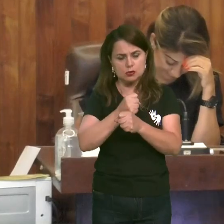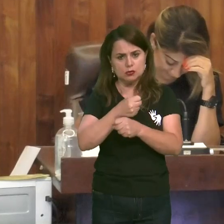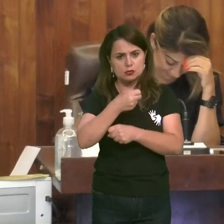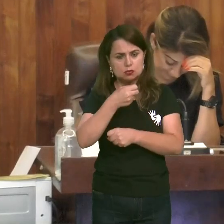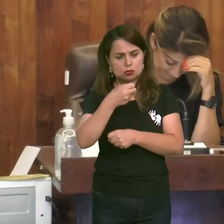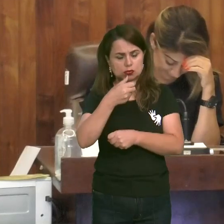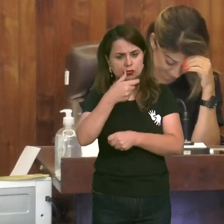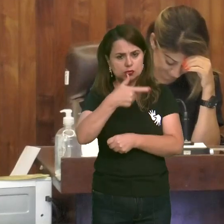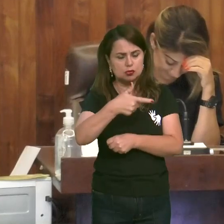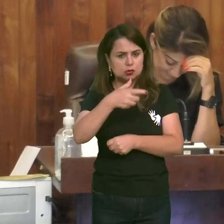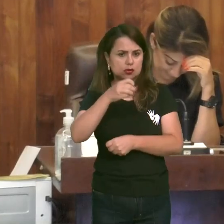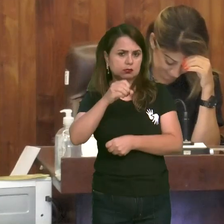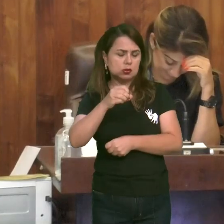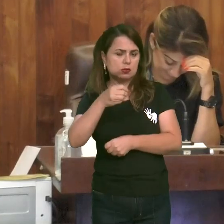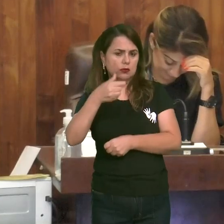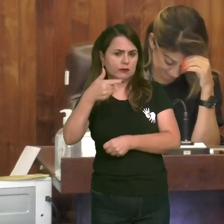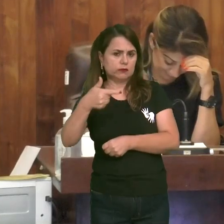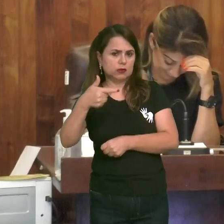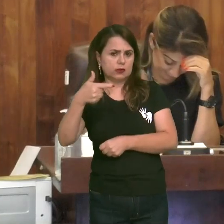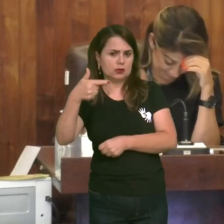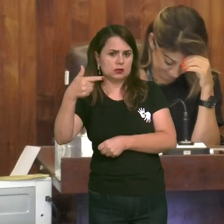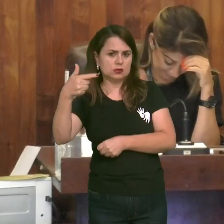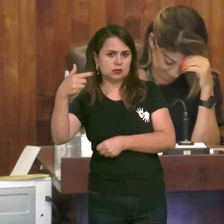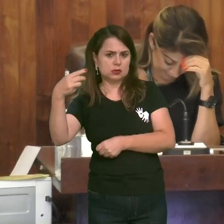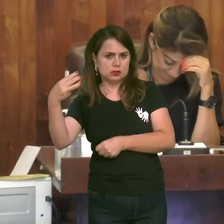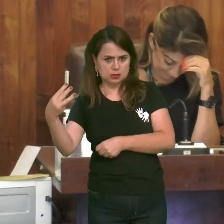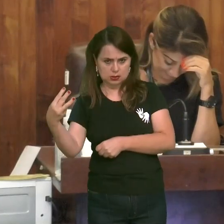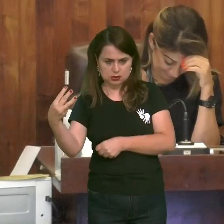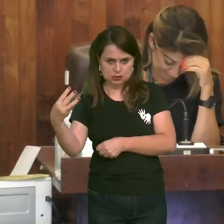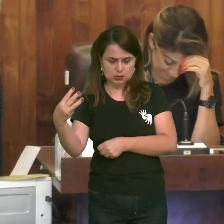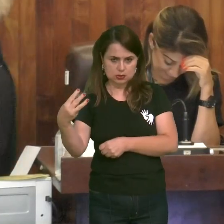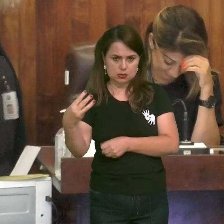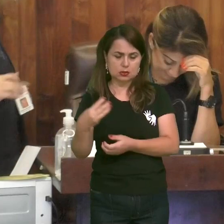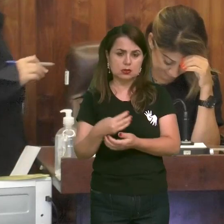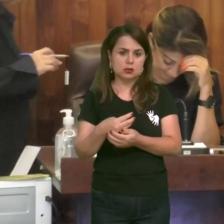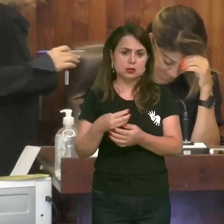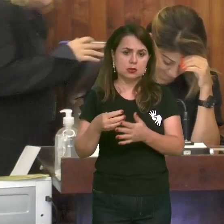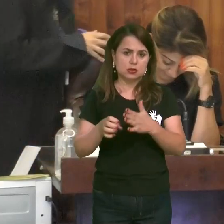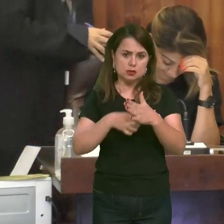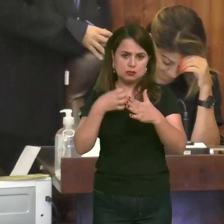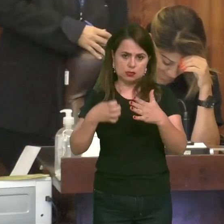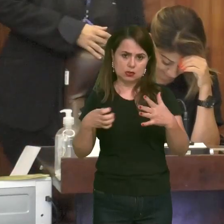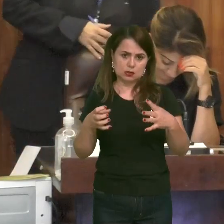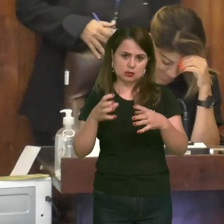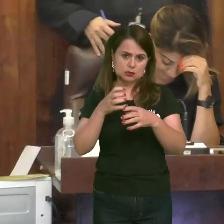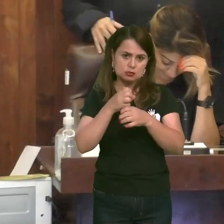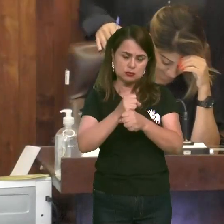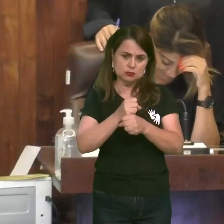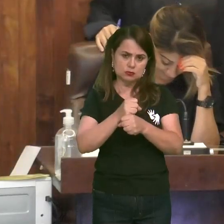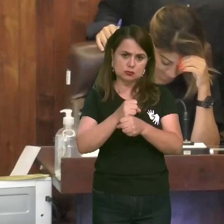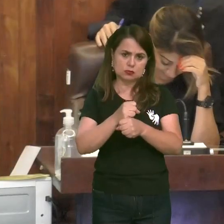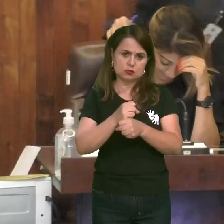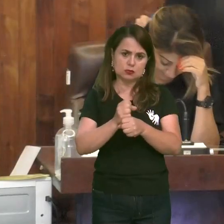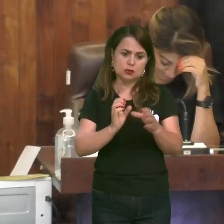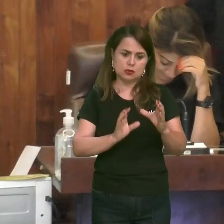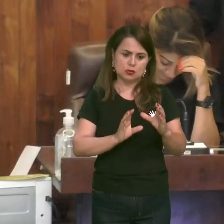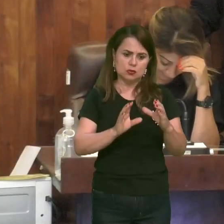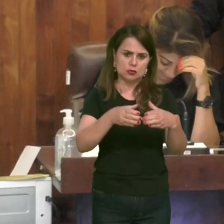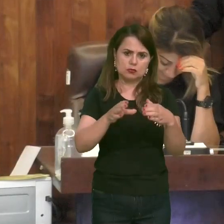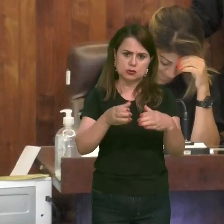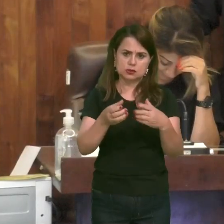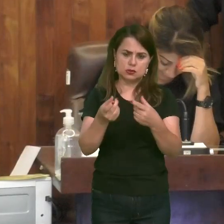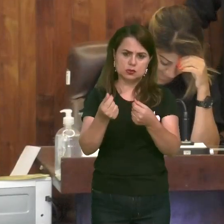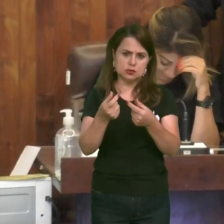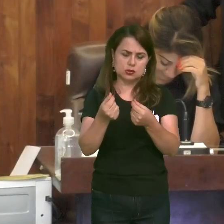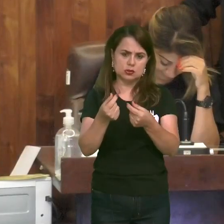e 22 23 com as emendas irá a comissão de